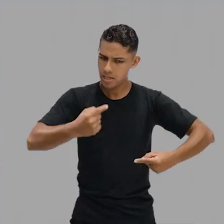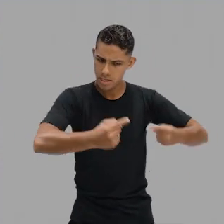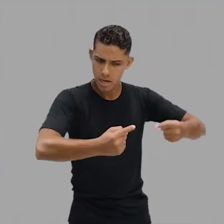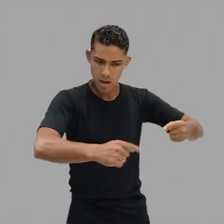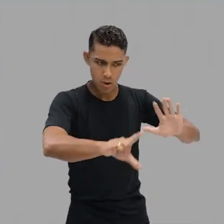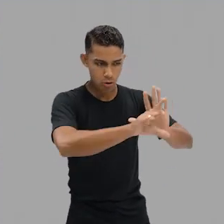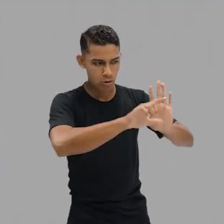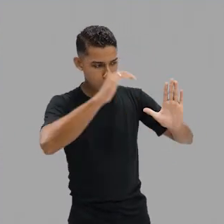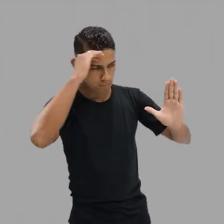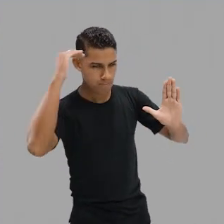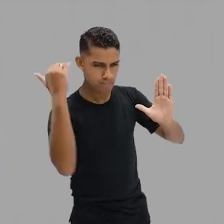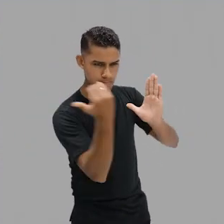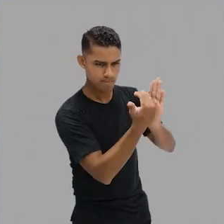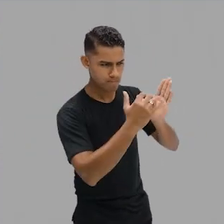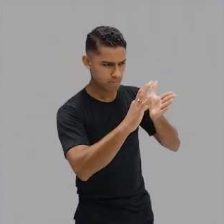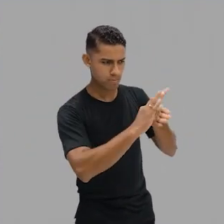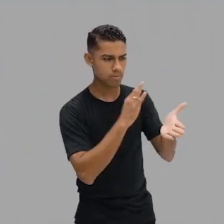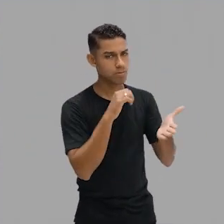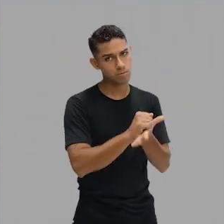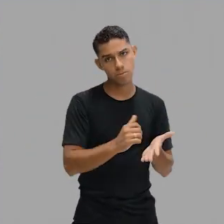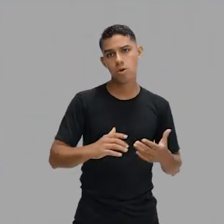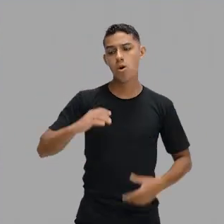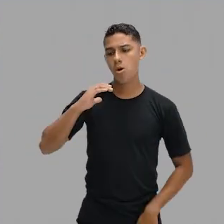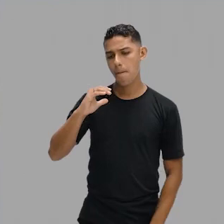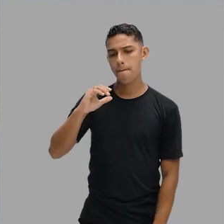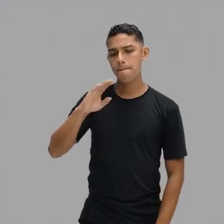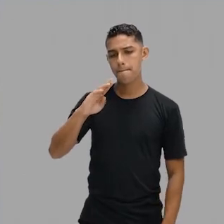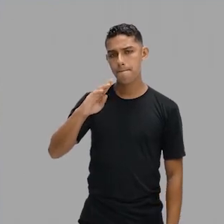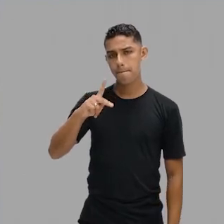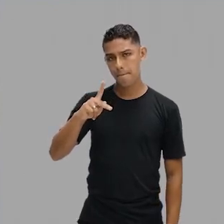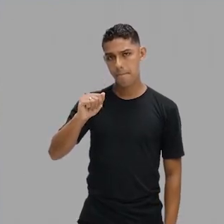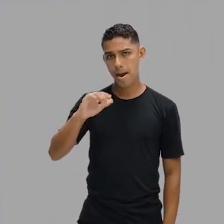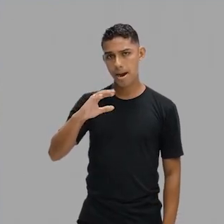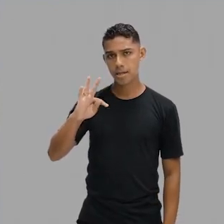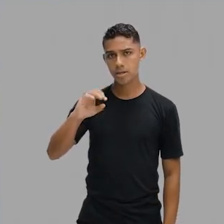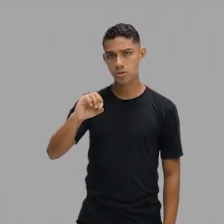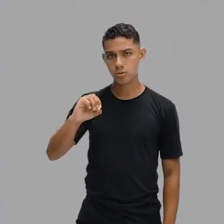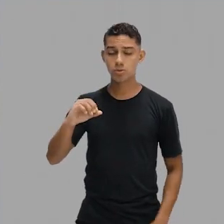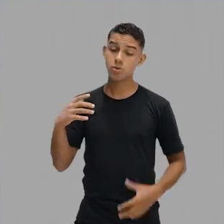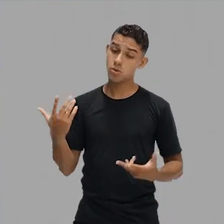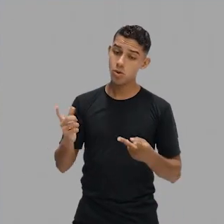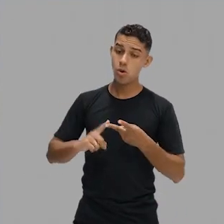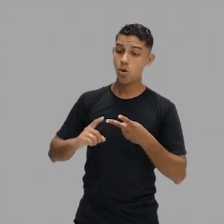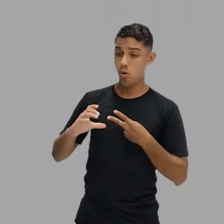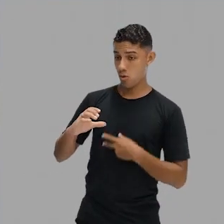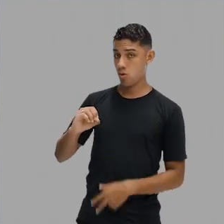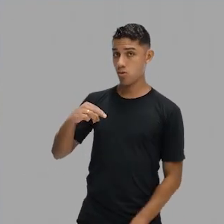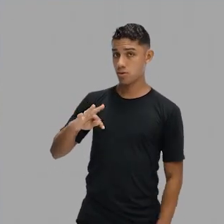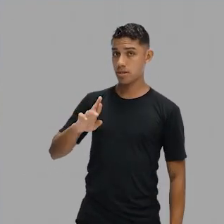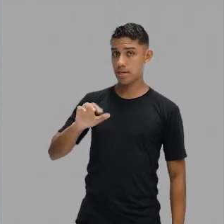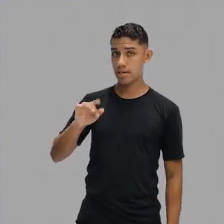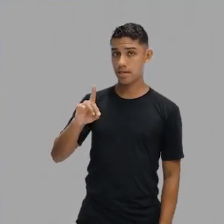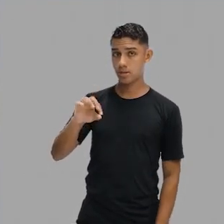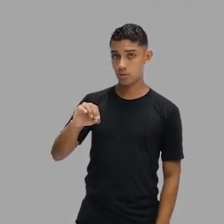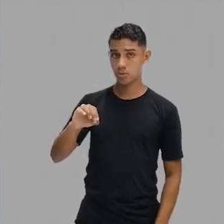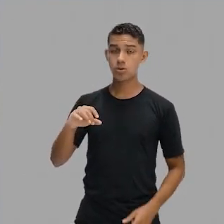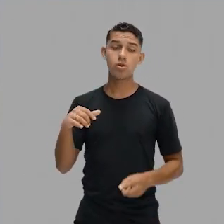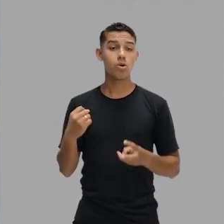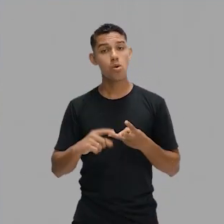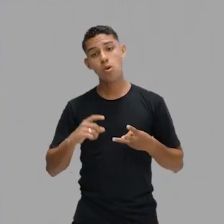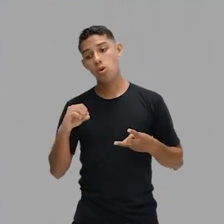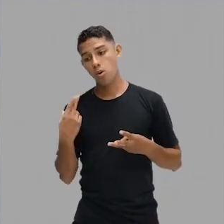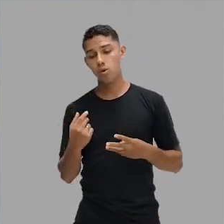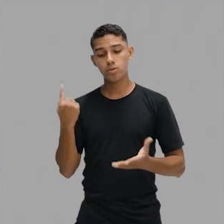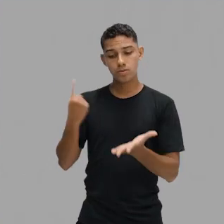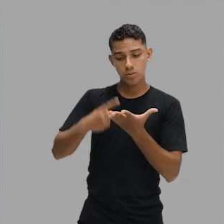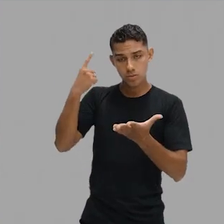um acordo, pacto, contrato, acordo, para construir uma vida coletiva em que exista uma